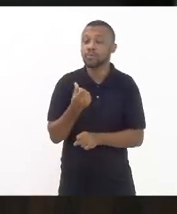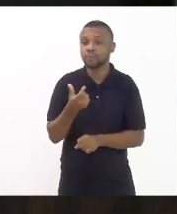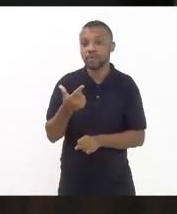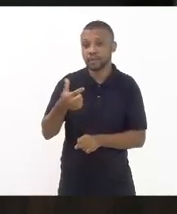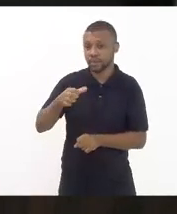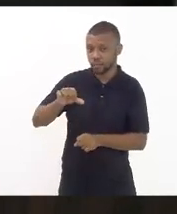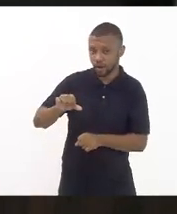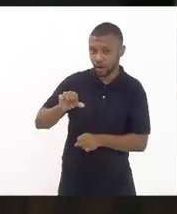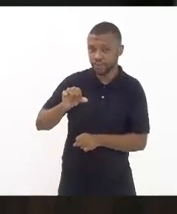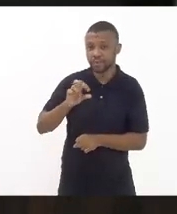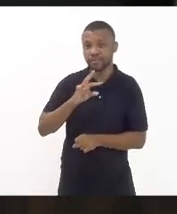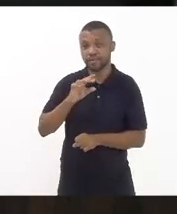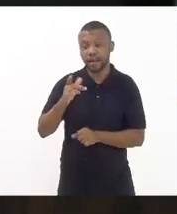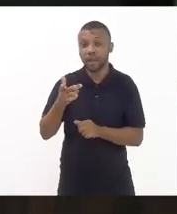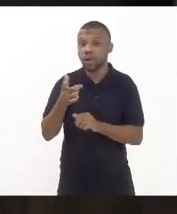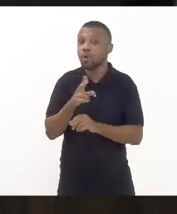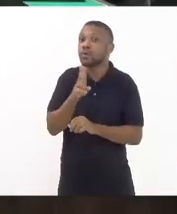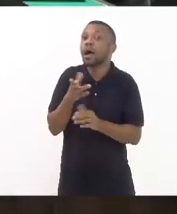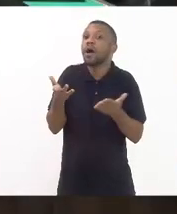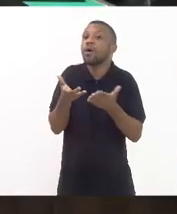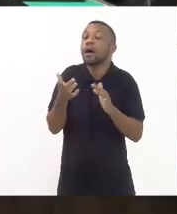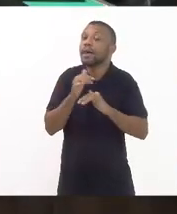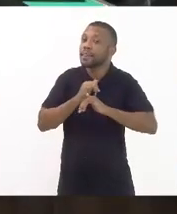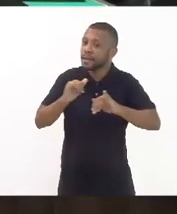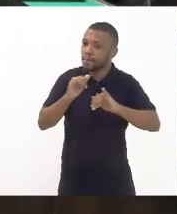2019. Nós vamos usar agora na campanha.